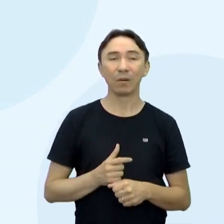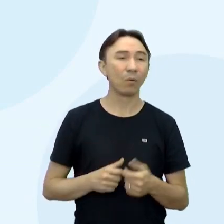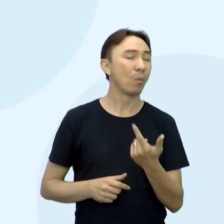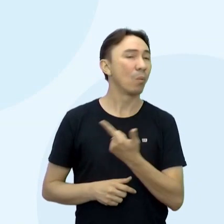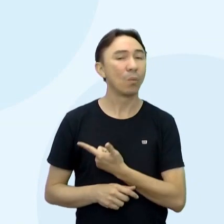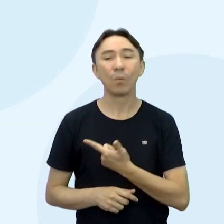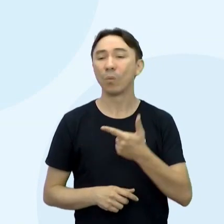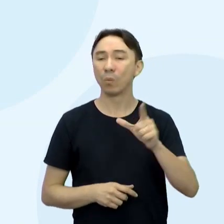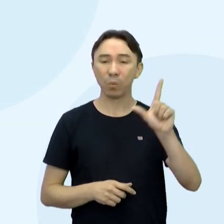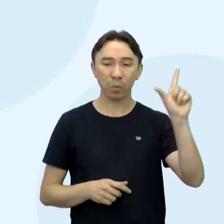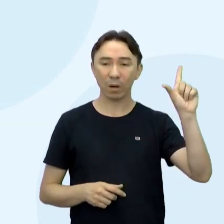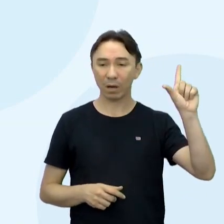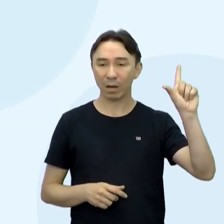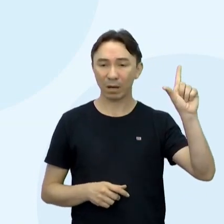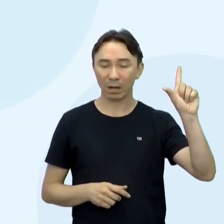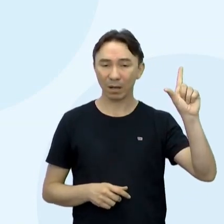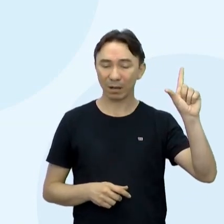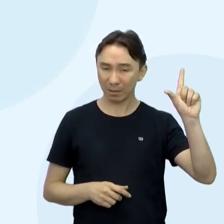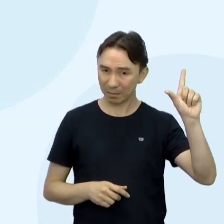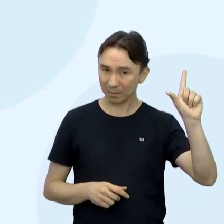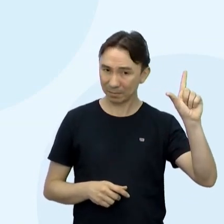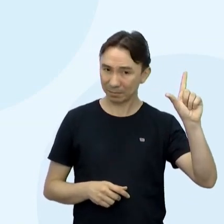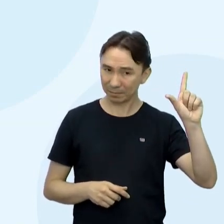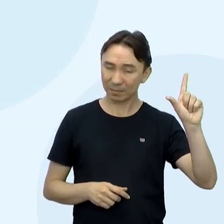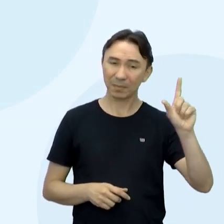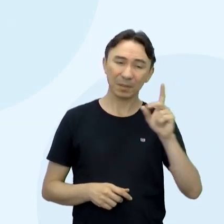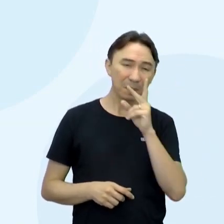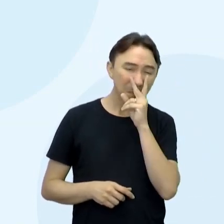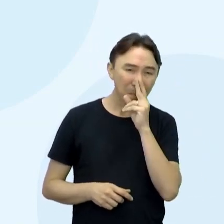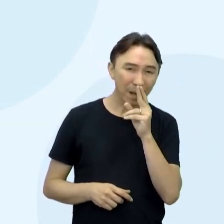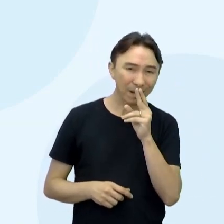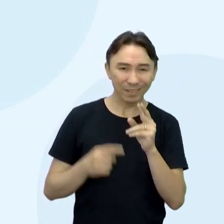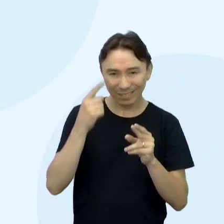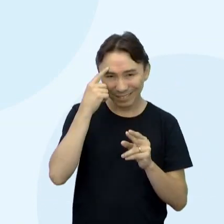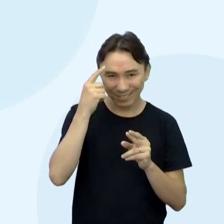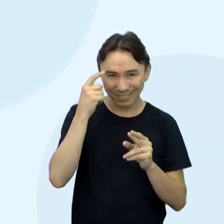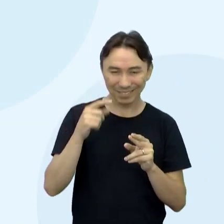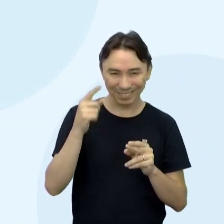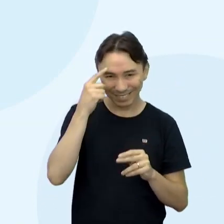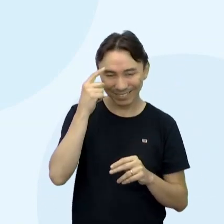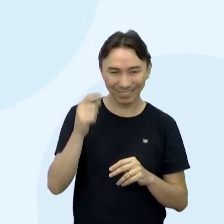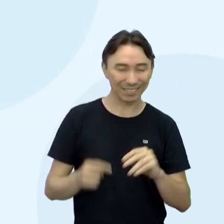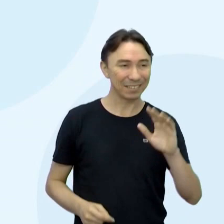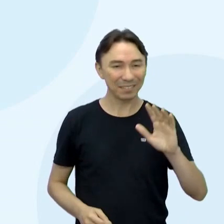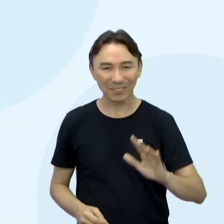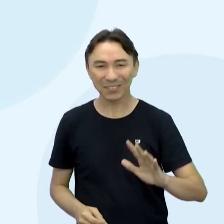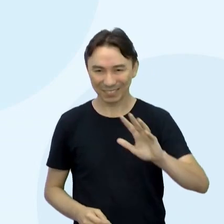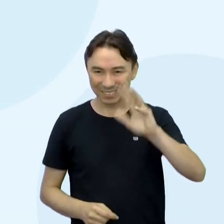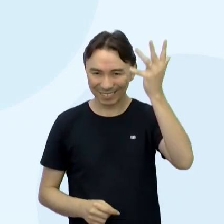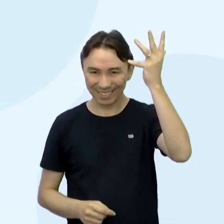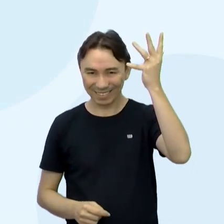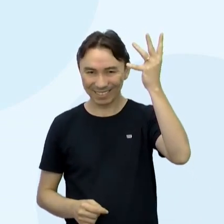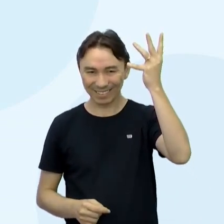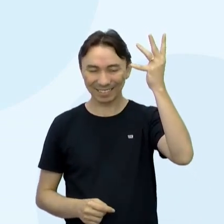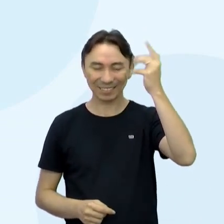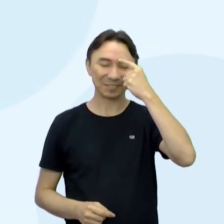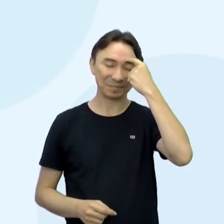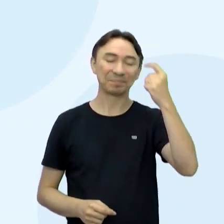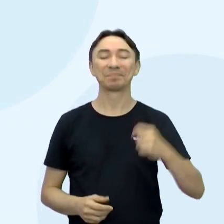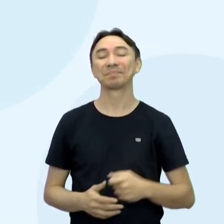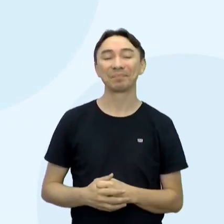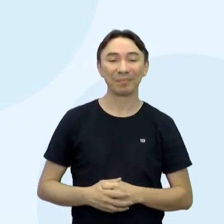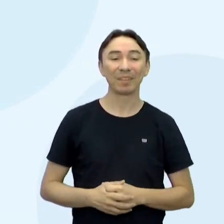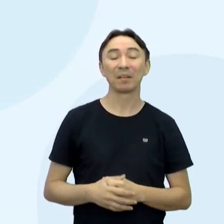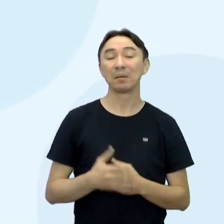situação que é um pouco parecida com a do happening, porém é uma situação em que